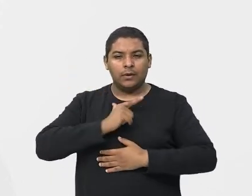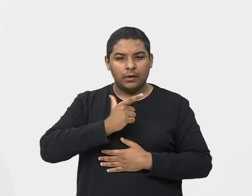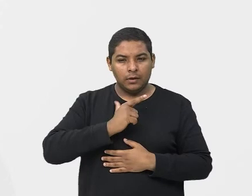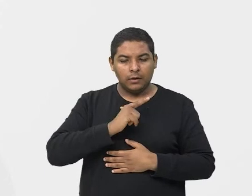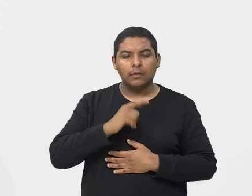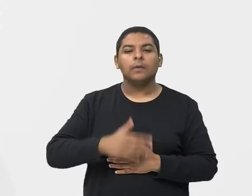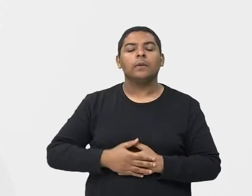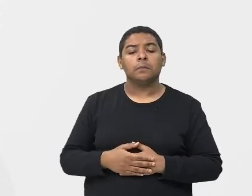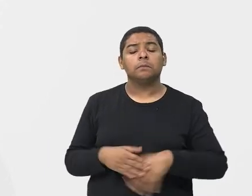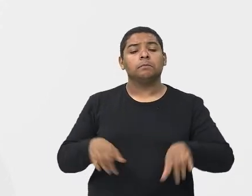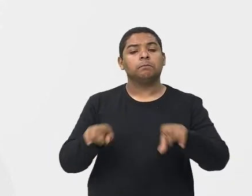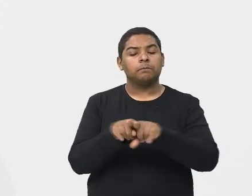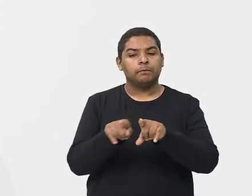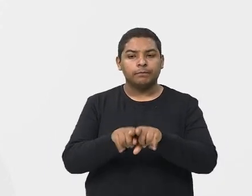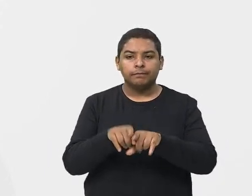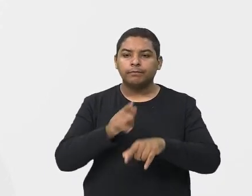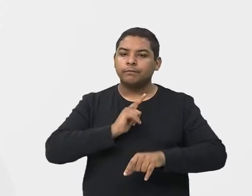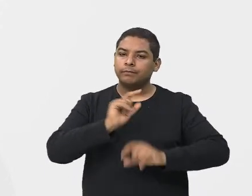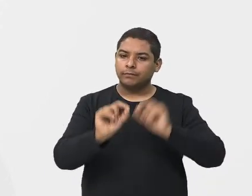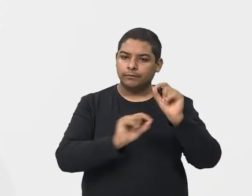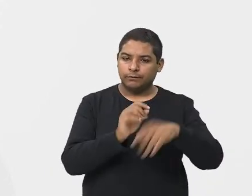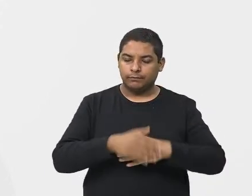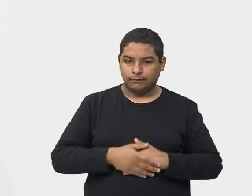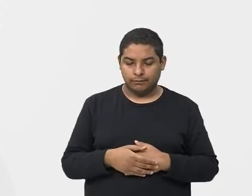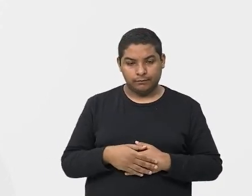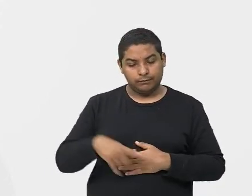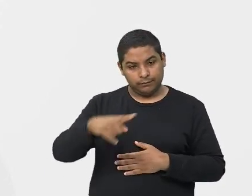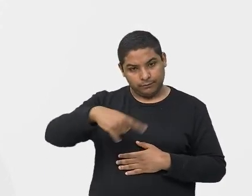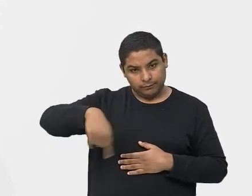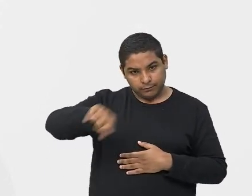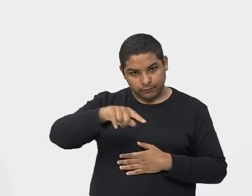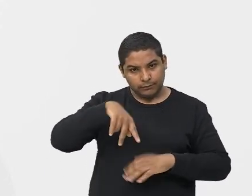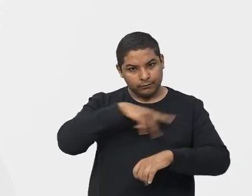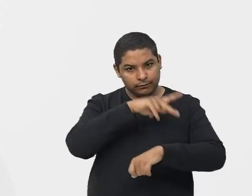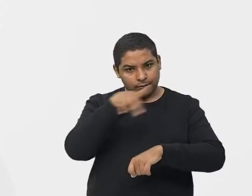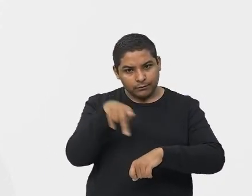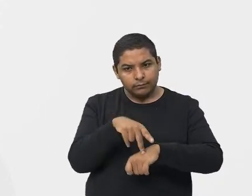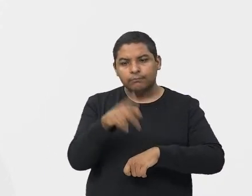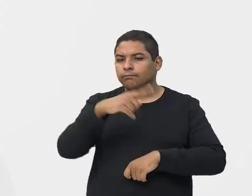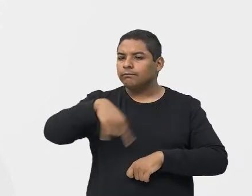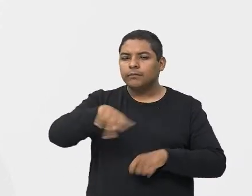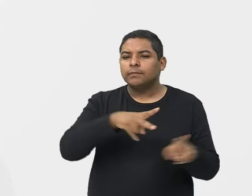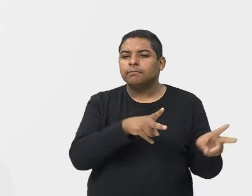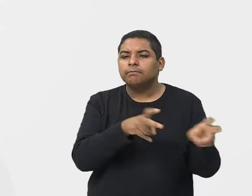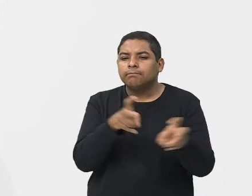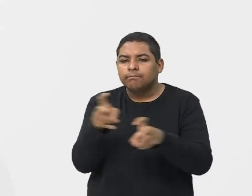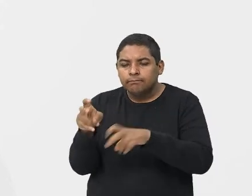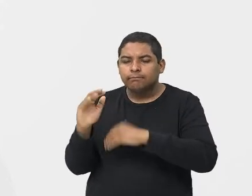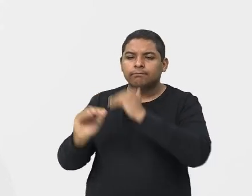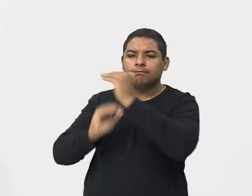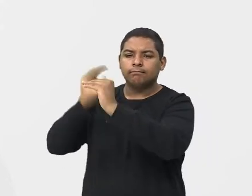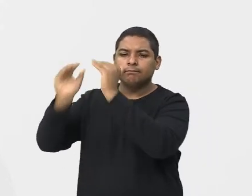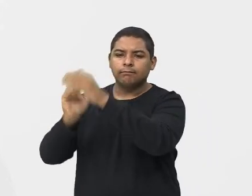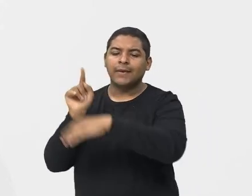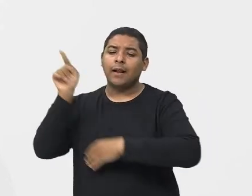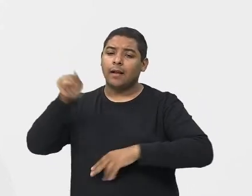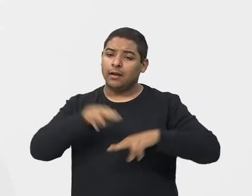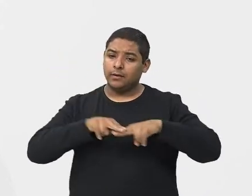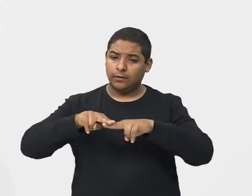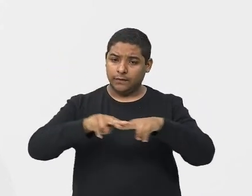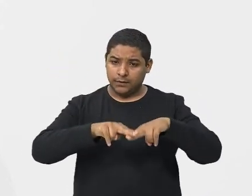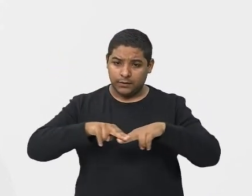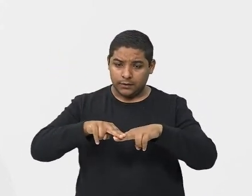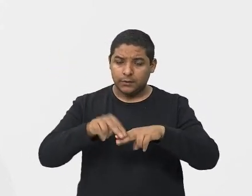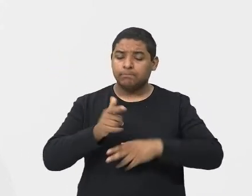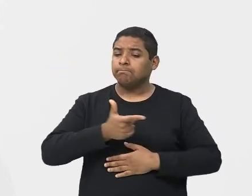tá? Mas também, ainda aí nos países em que a gente observa esse desenvolvimento, lá na Nova Zelândia,